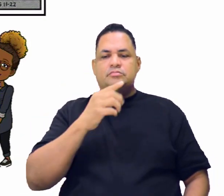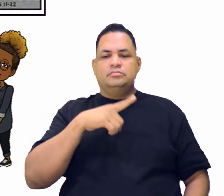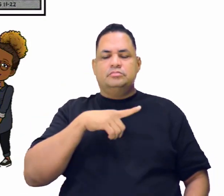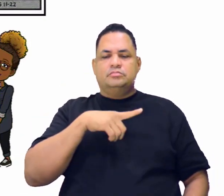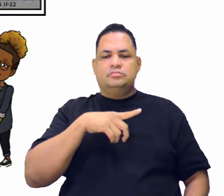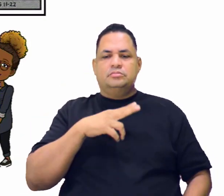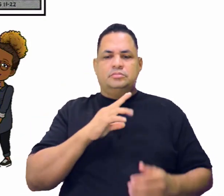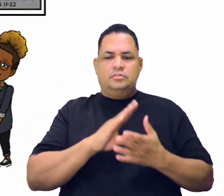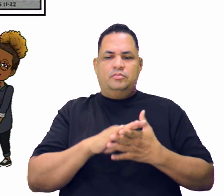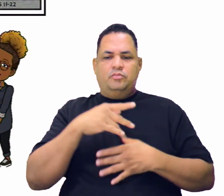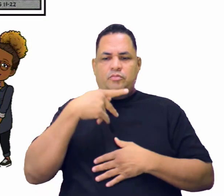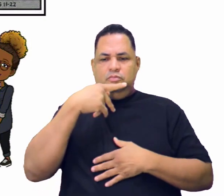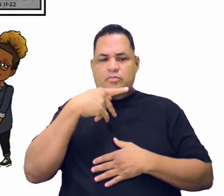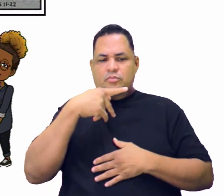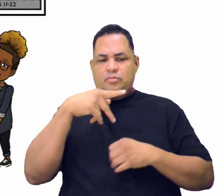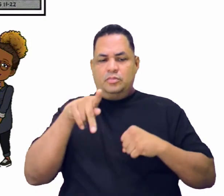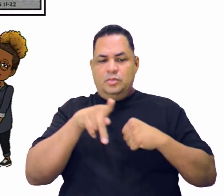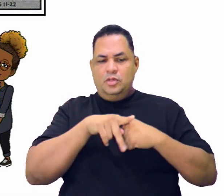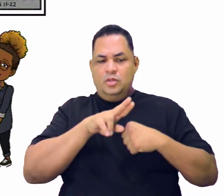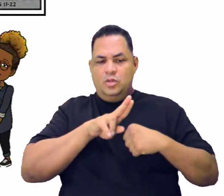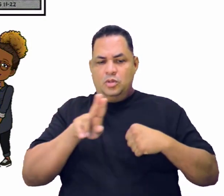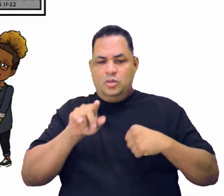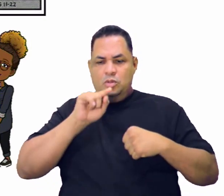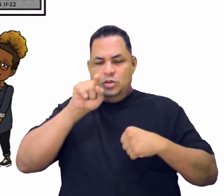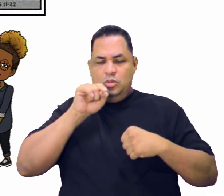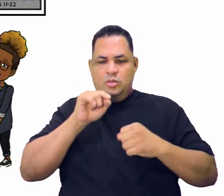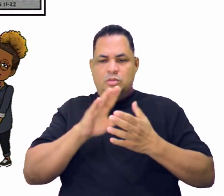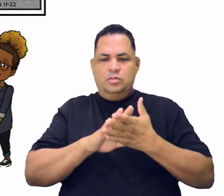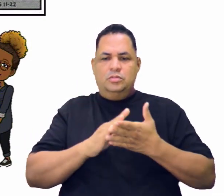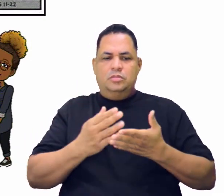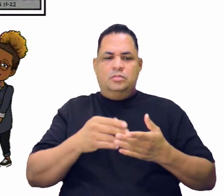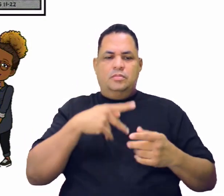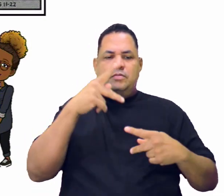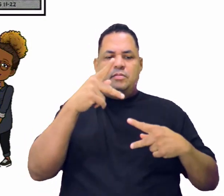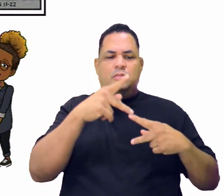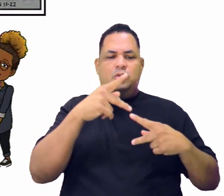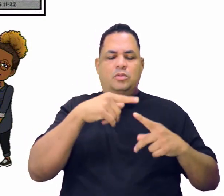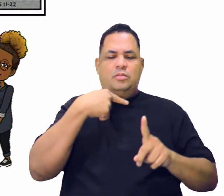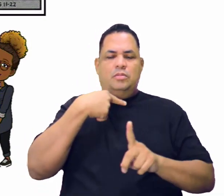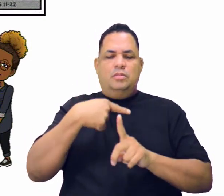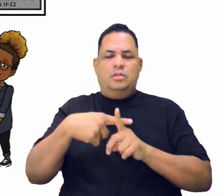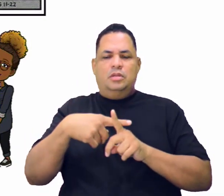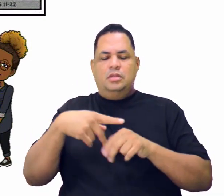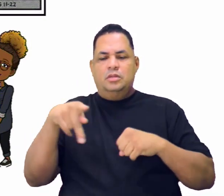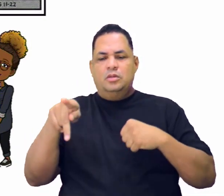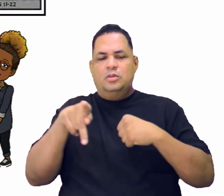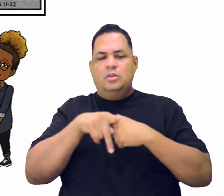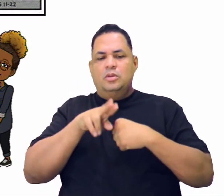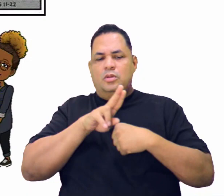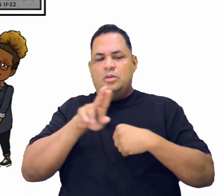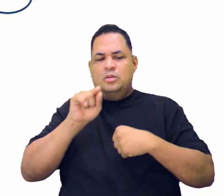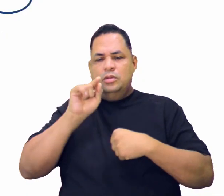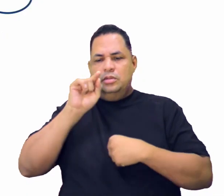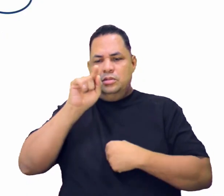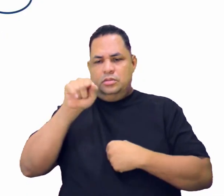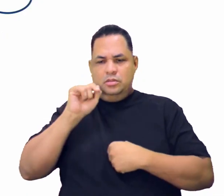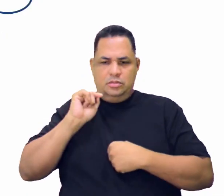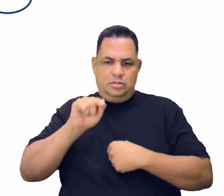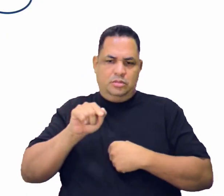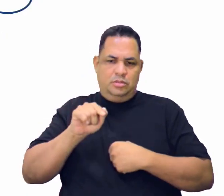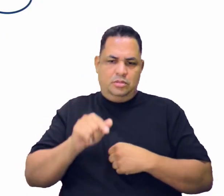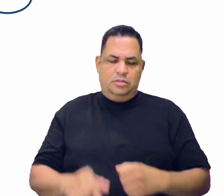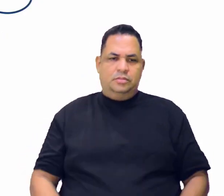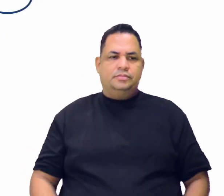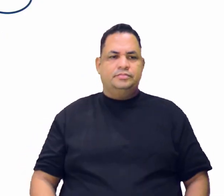pronome interrogativo? Sim. Preposição mais o pronome interrogativo. Vamos lá.